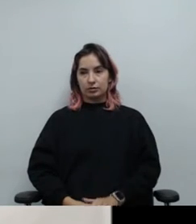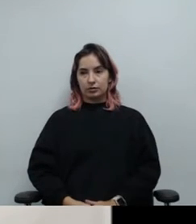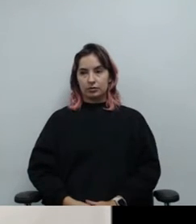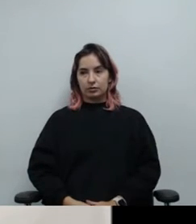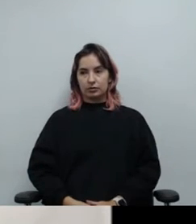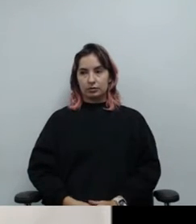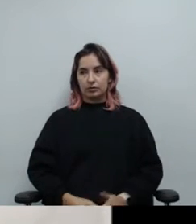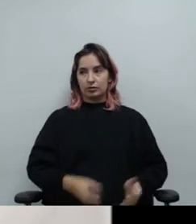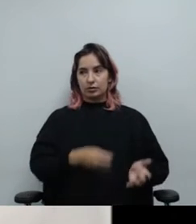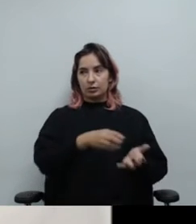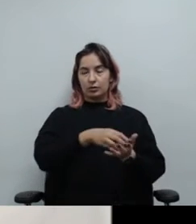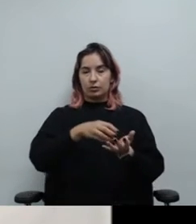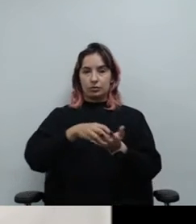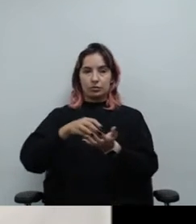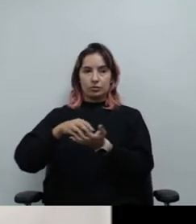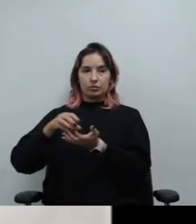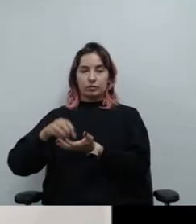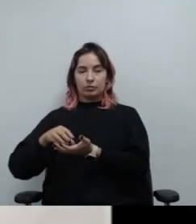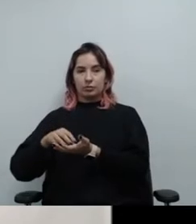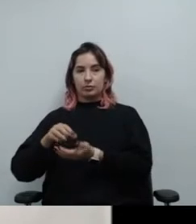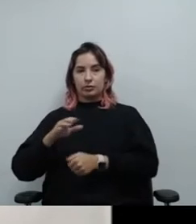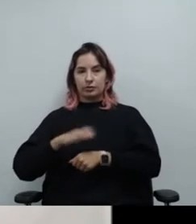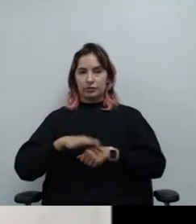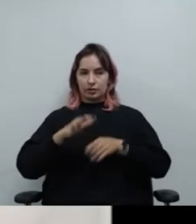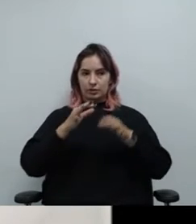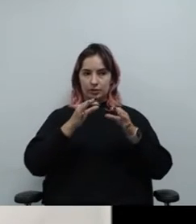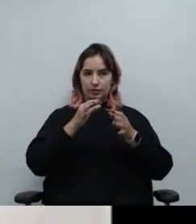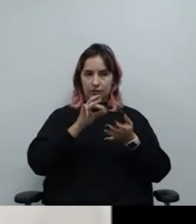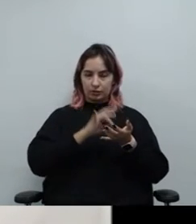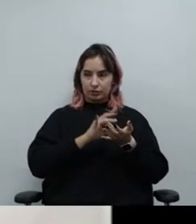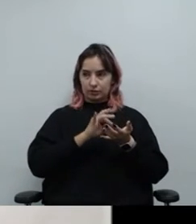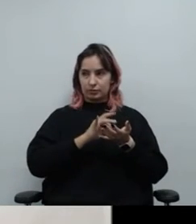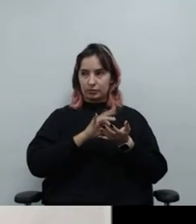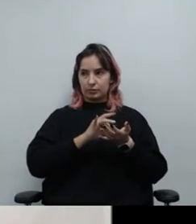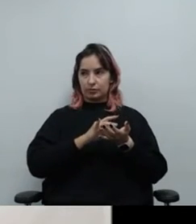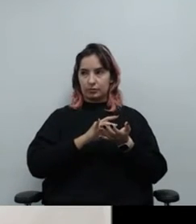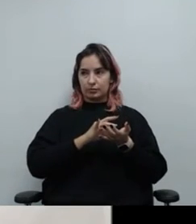esse núcleo que se faça realmente